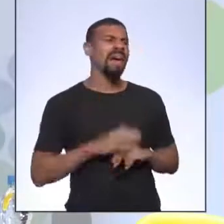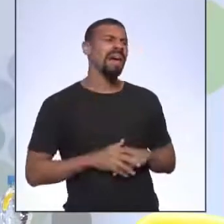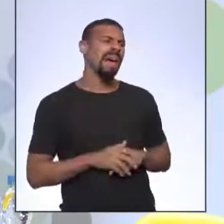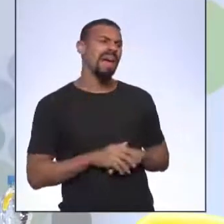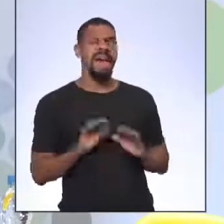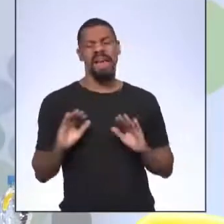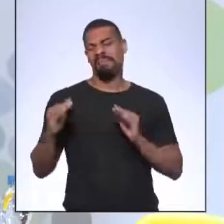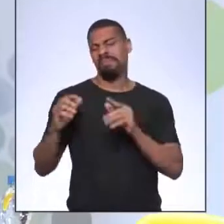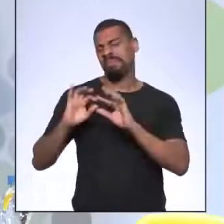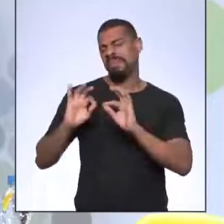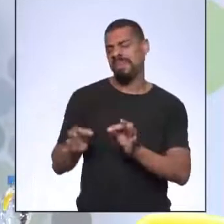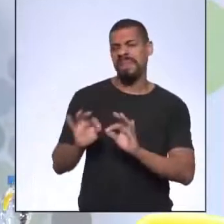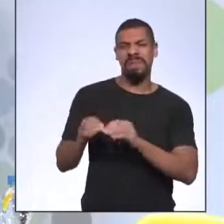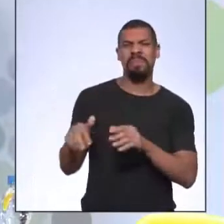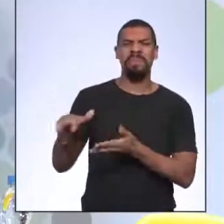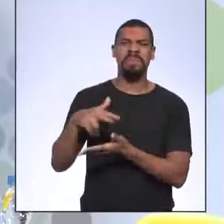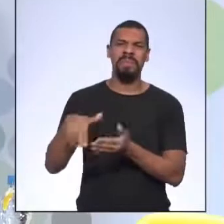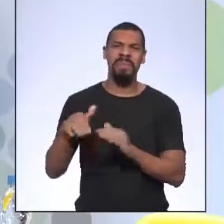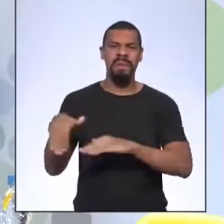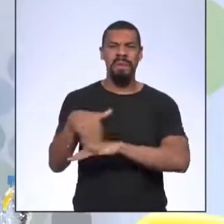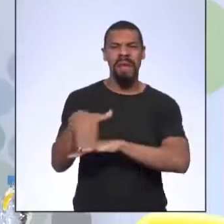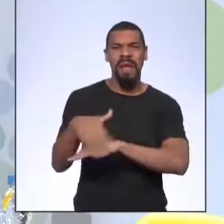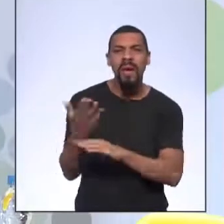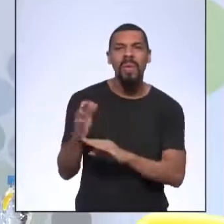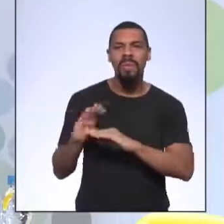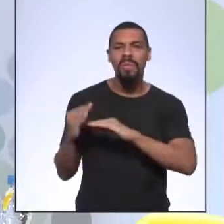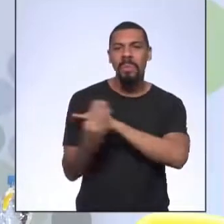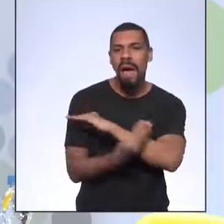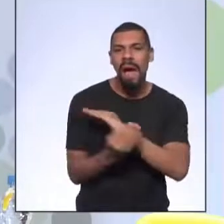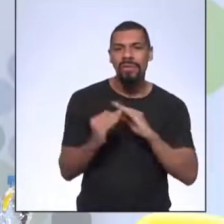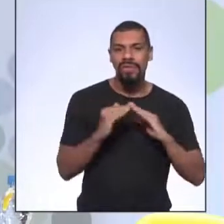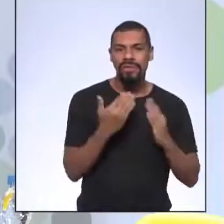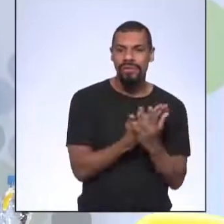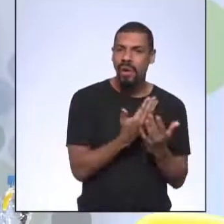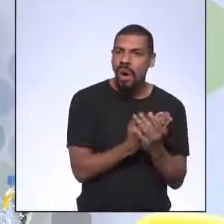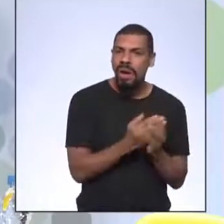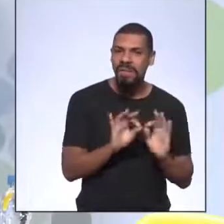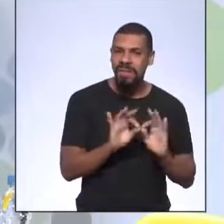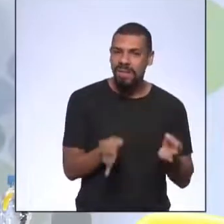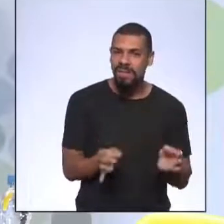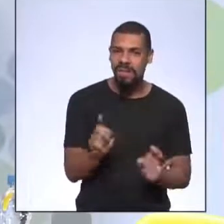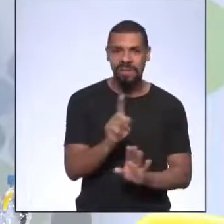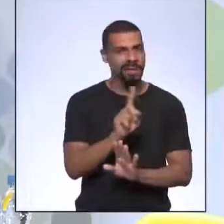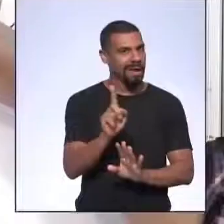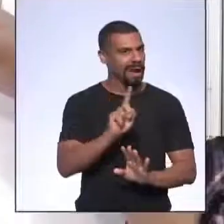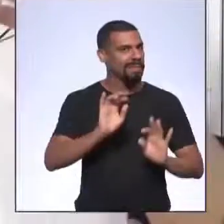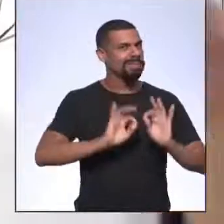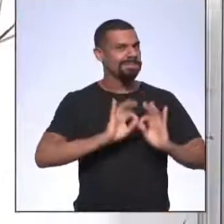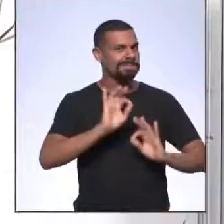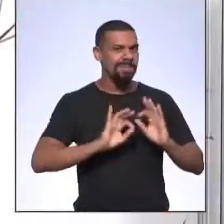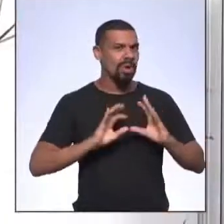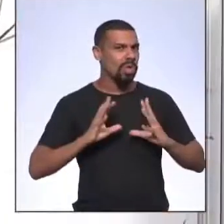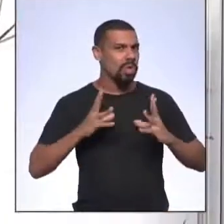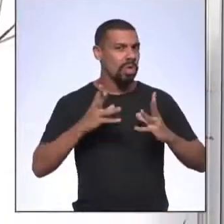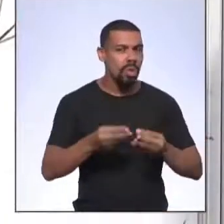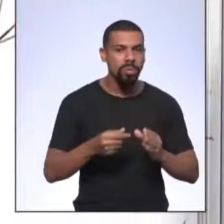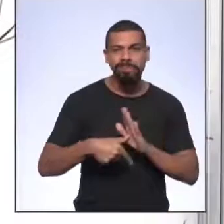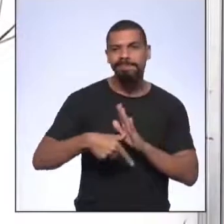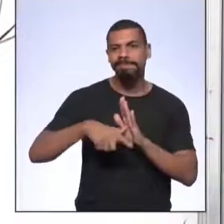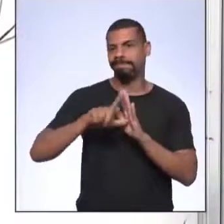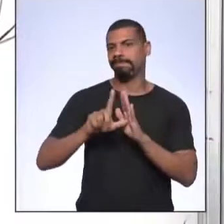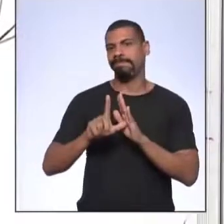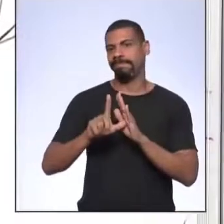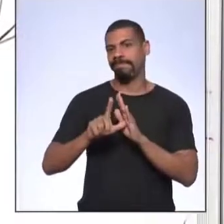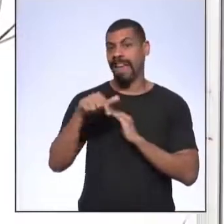simples do bairro a quermesse simples a sua gente é necessário toda um planejamento para que essa festa aconteça